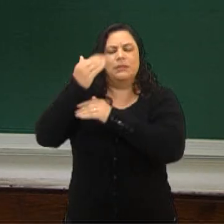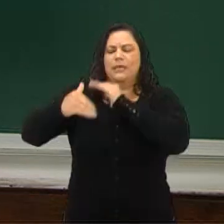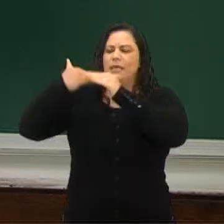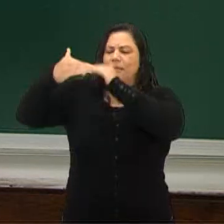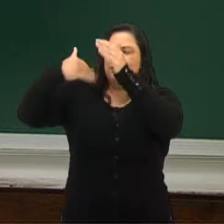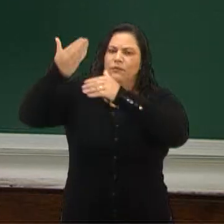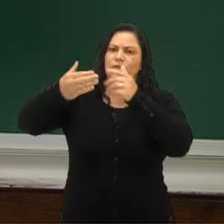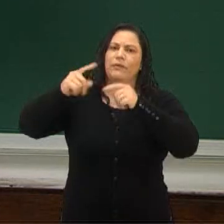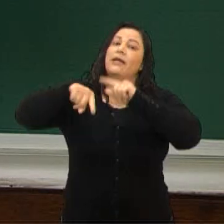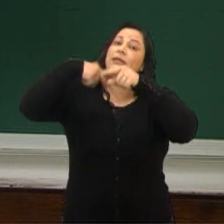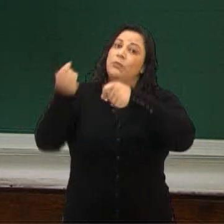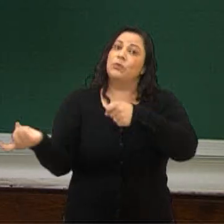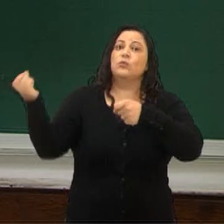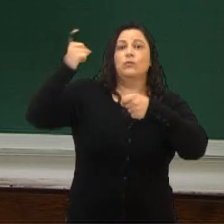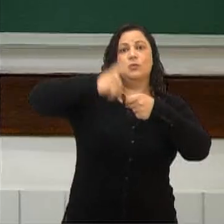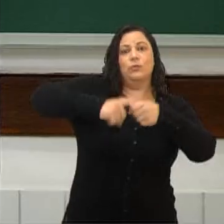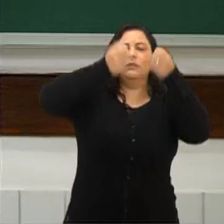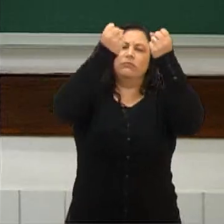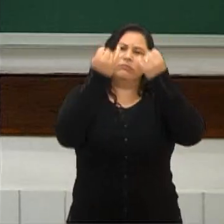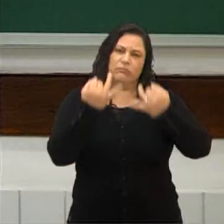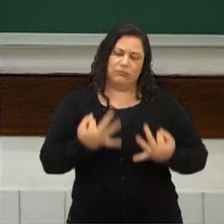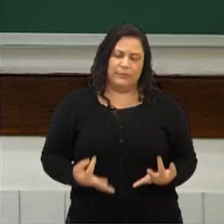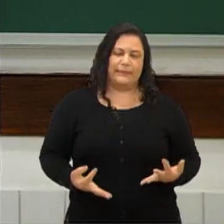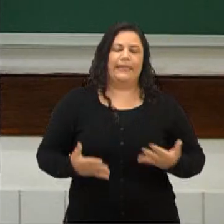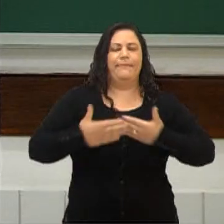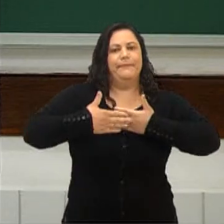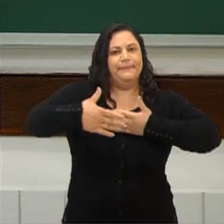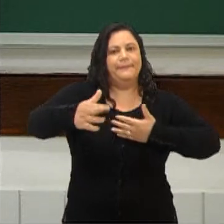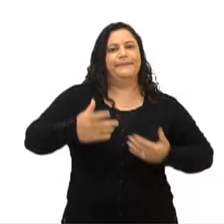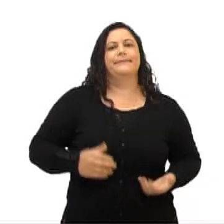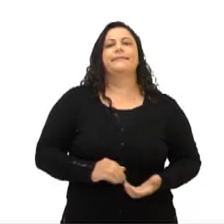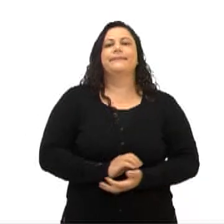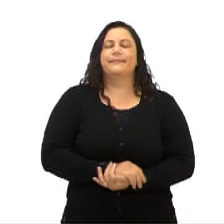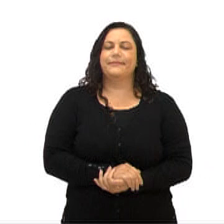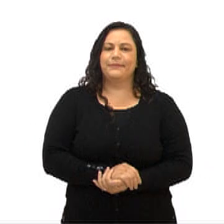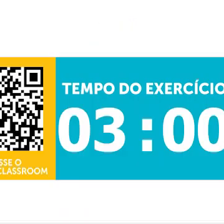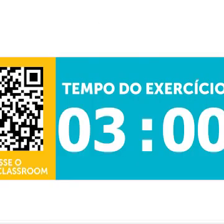vai passar para frente, que tem muita história ainda hoje. Aquele abraço para vocês.